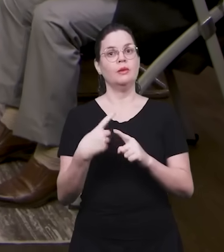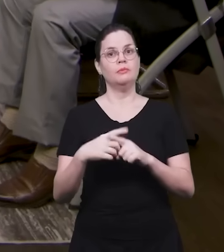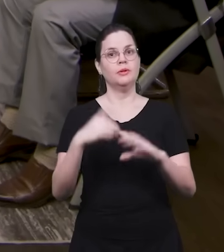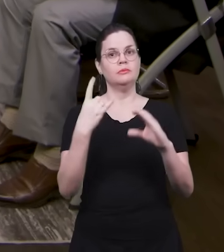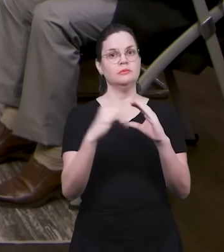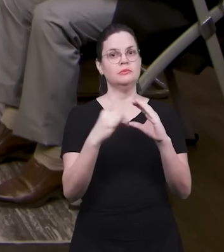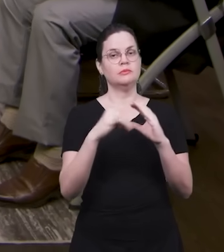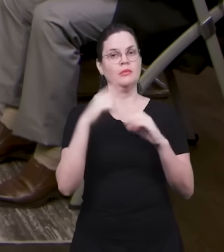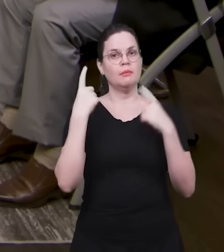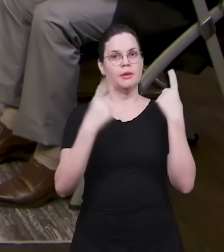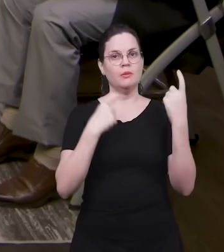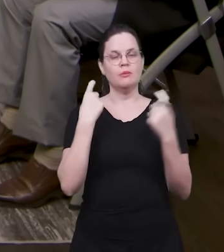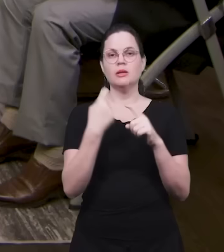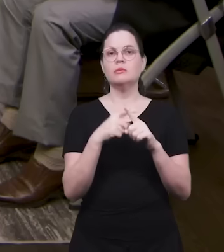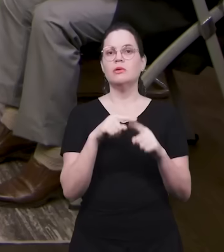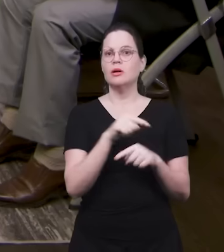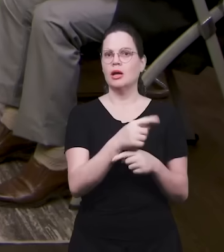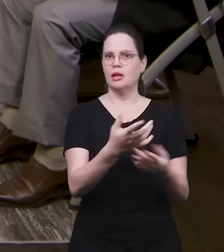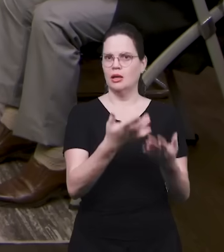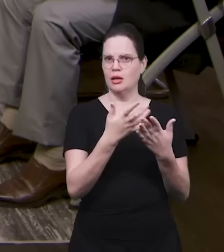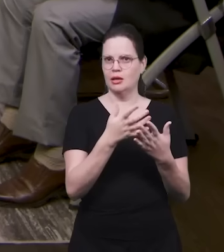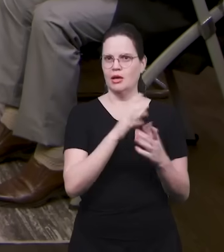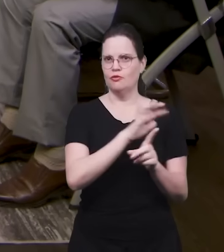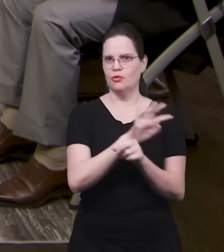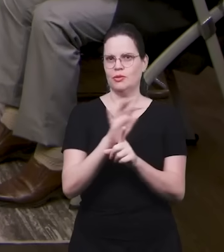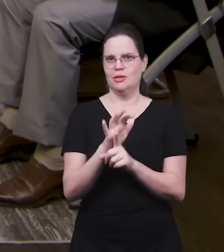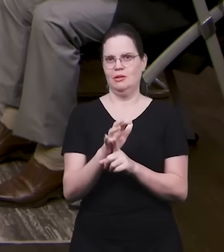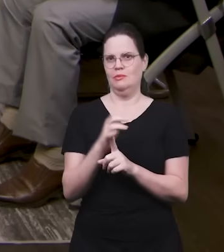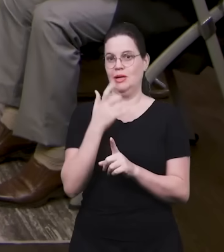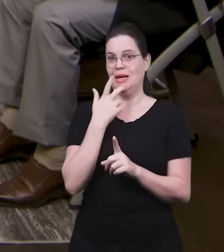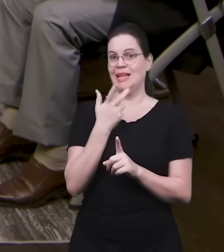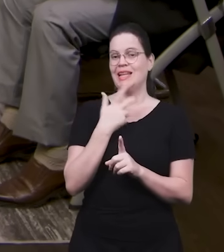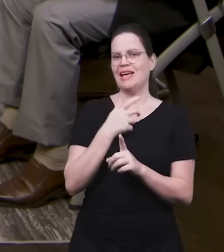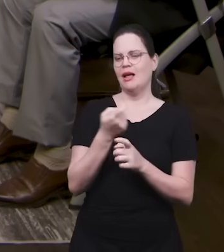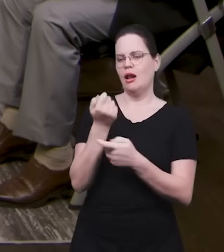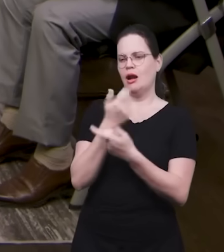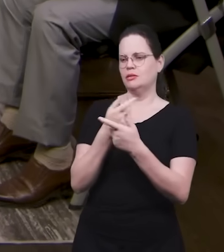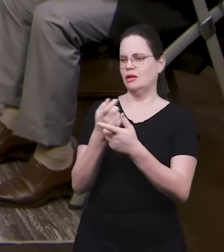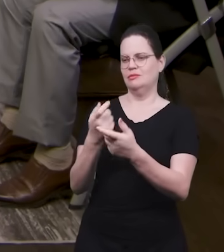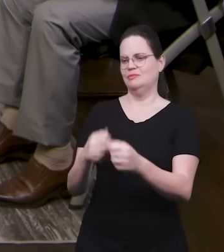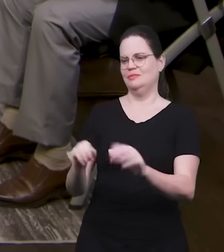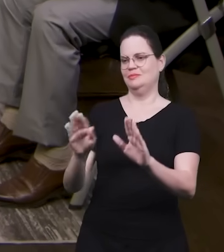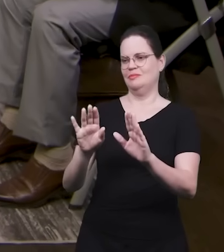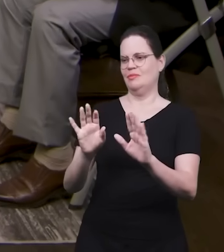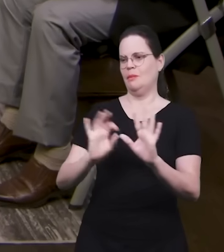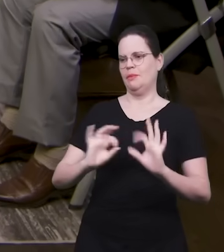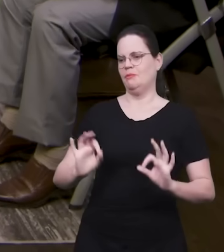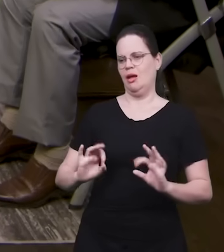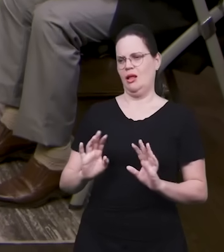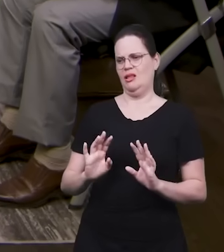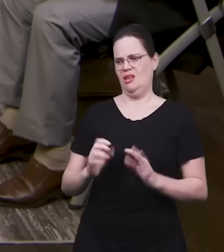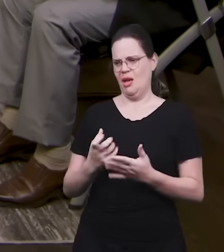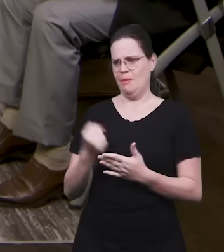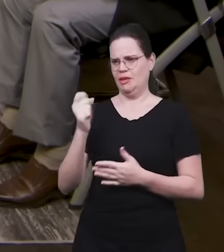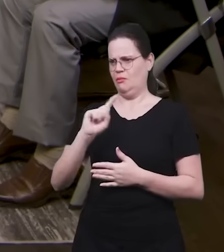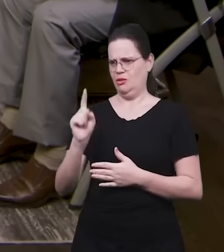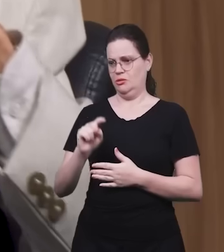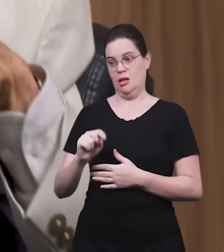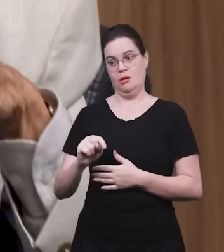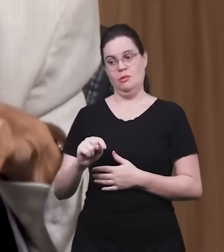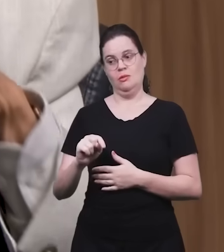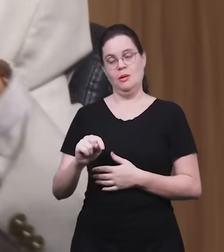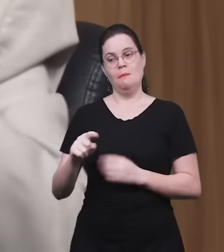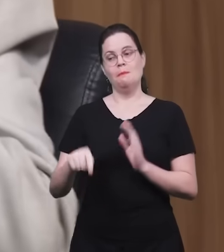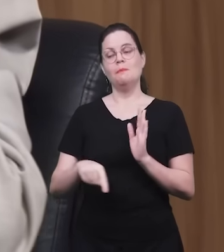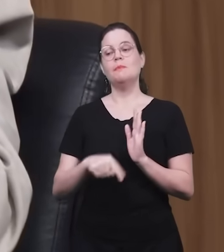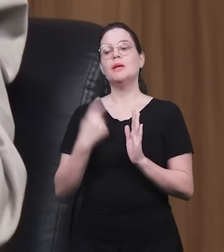anticristo está preocupado com isso? Ele quer dizer o seguinte: não se prepare. Não precisa se preparar. Você vai ser pego